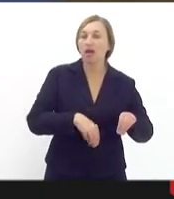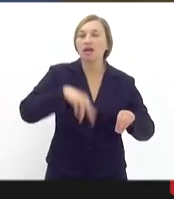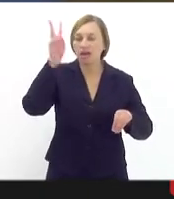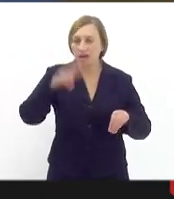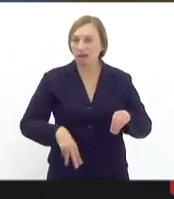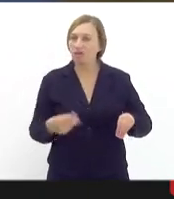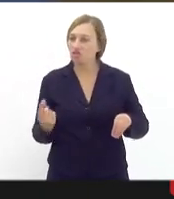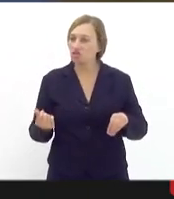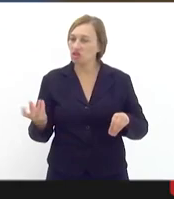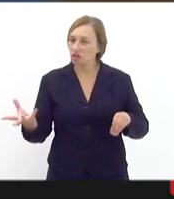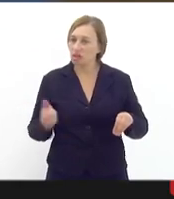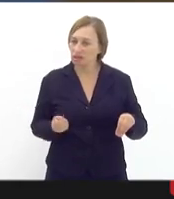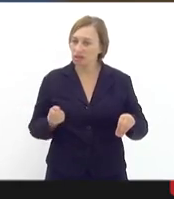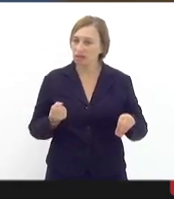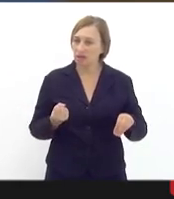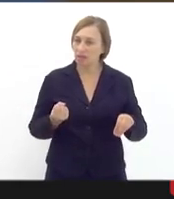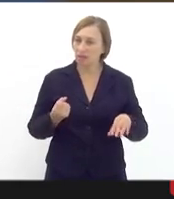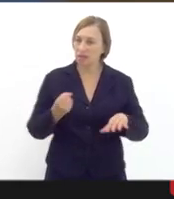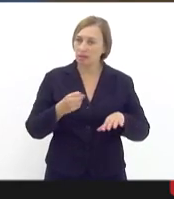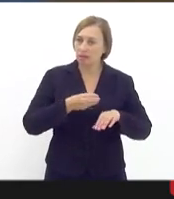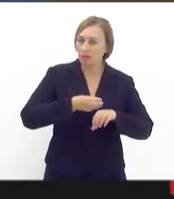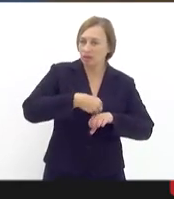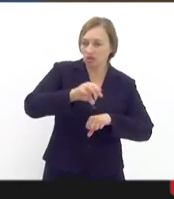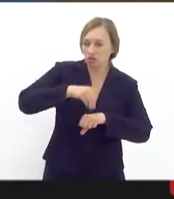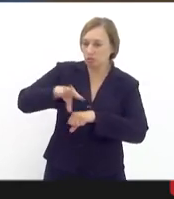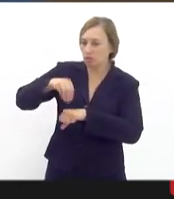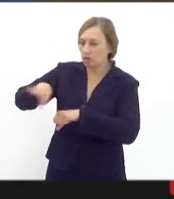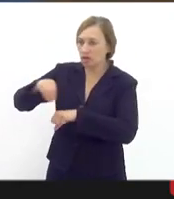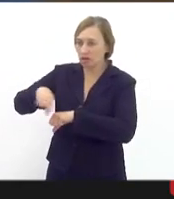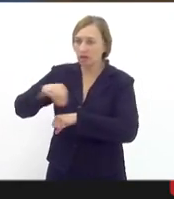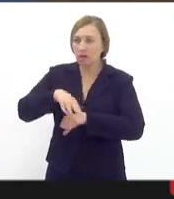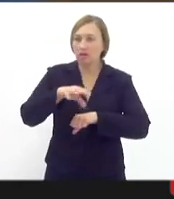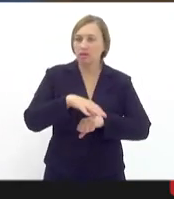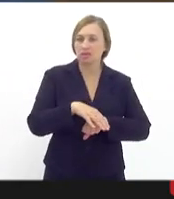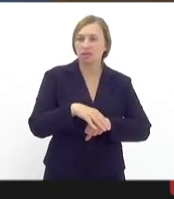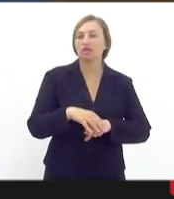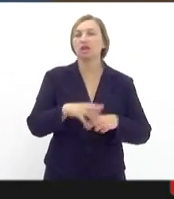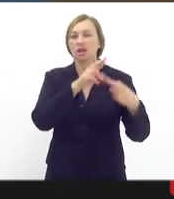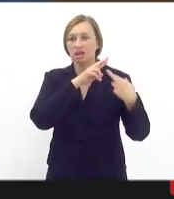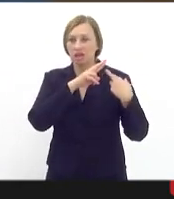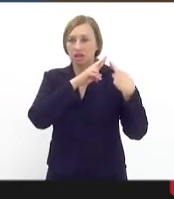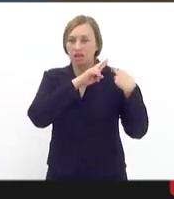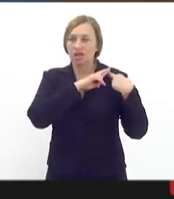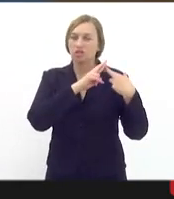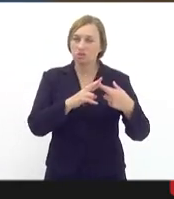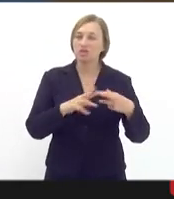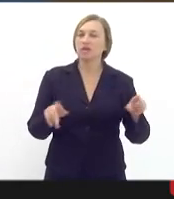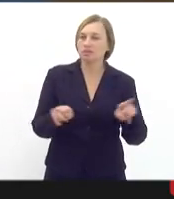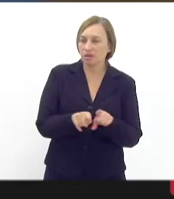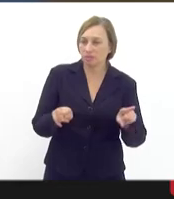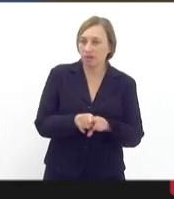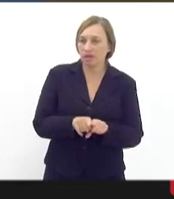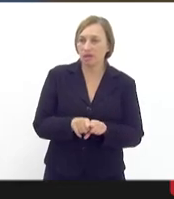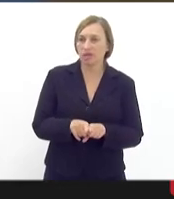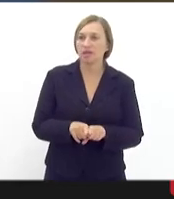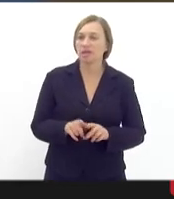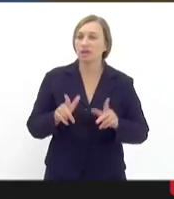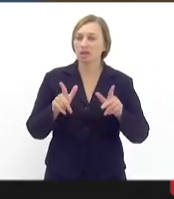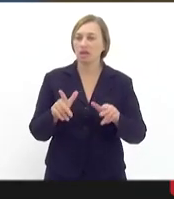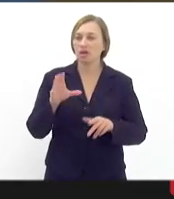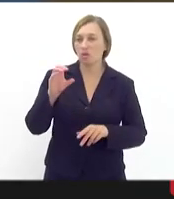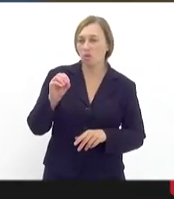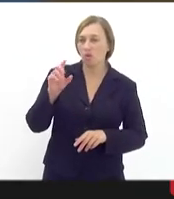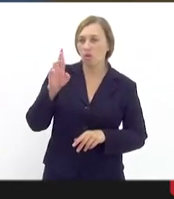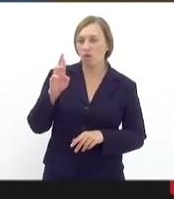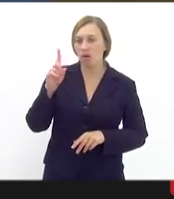para levar mais longe a mensagem tem que ser responsável também. O que o Orlando Silva publica é a responsabilidade do Orlando Silva. Mas